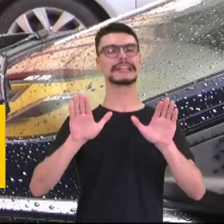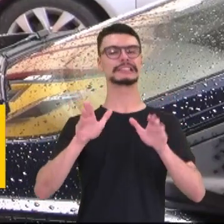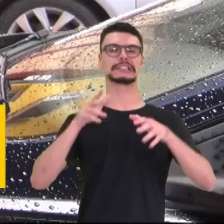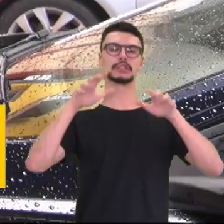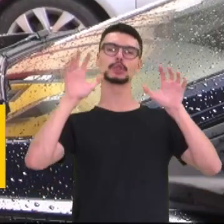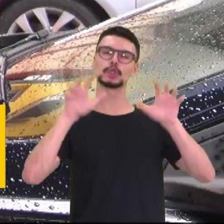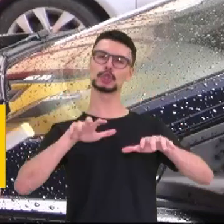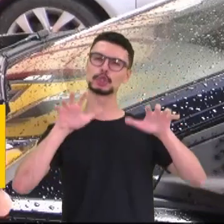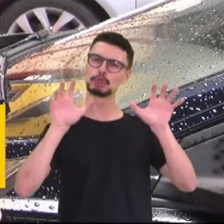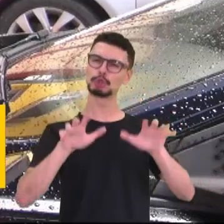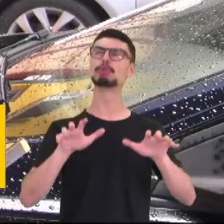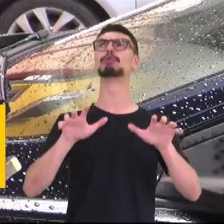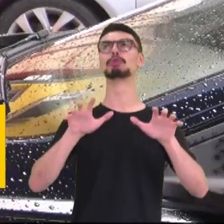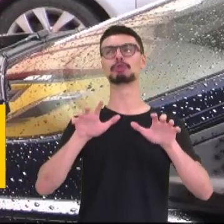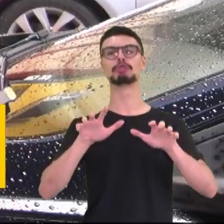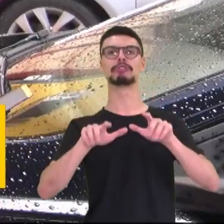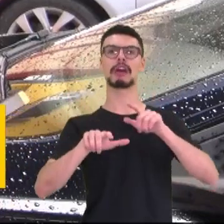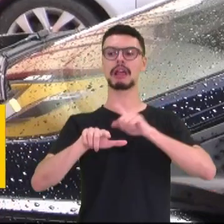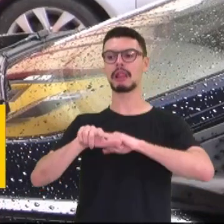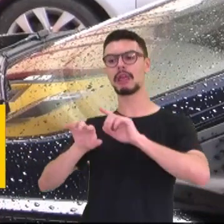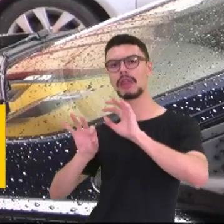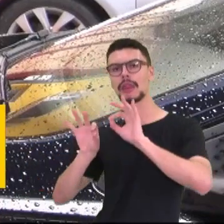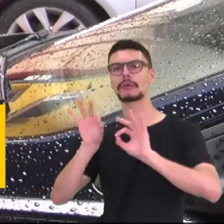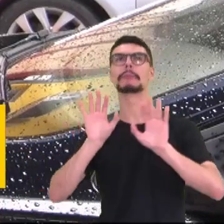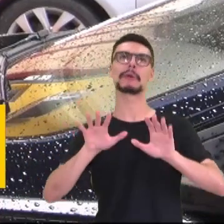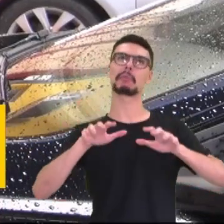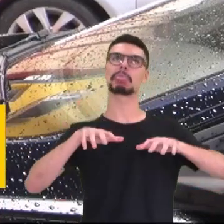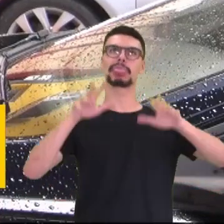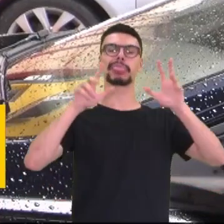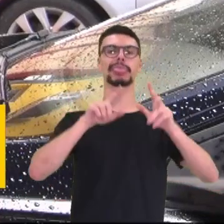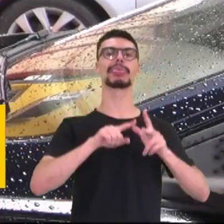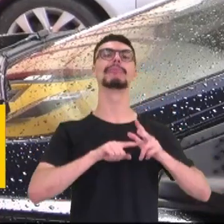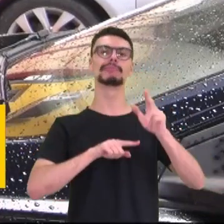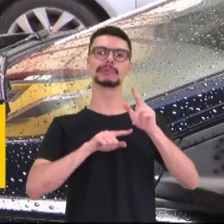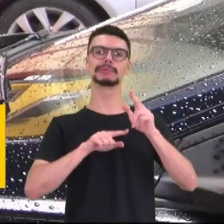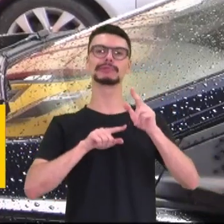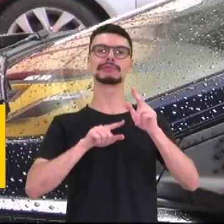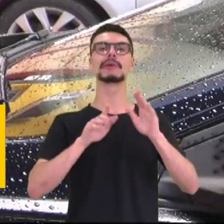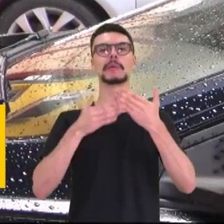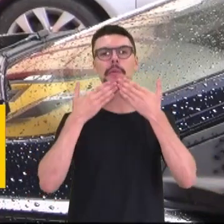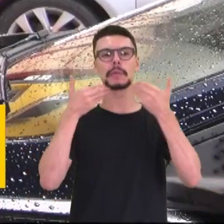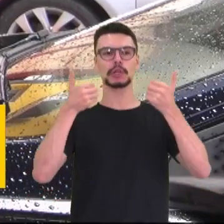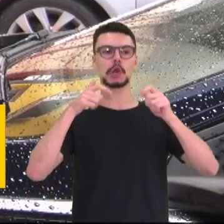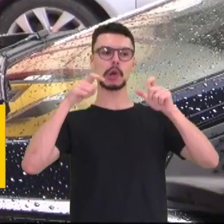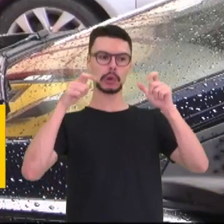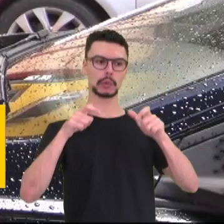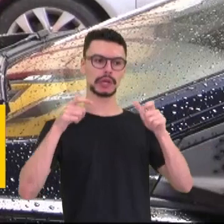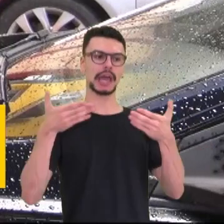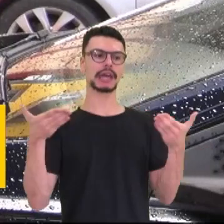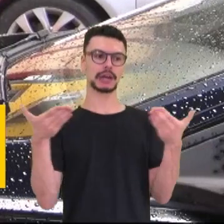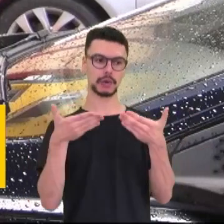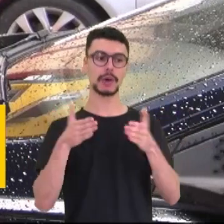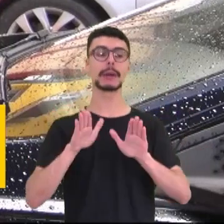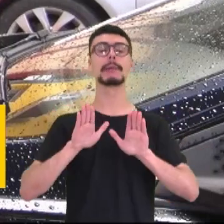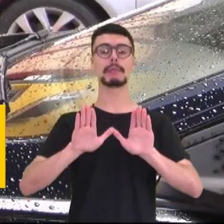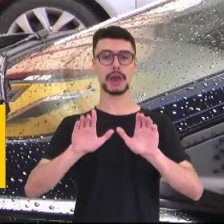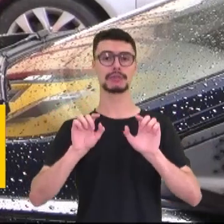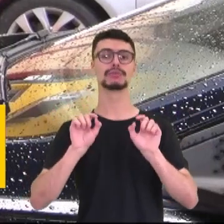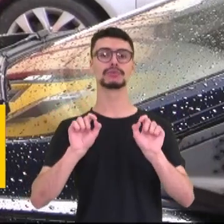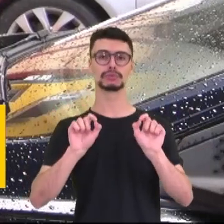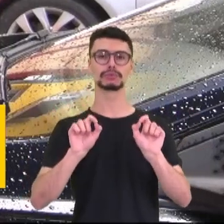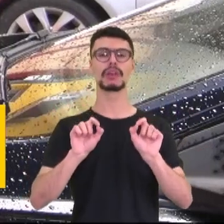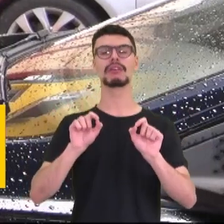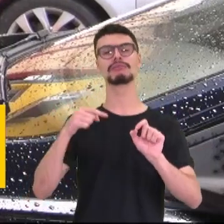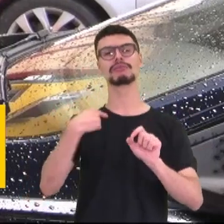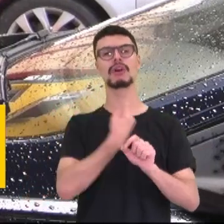bem na hora que a gente estava se deslocando para cá, começou a chover e aí a gente se escondeu aqui debaixo dessa cobertura, mas a gente estava